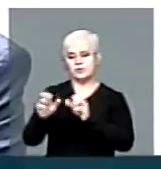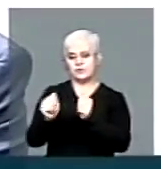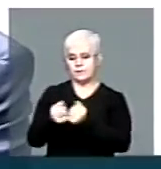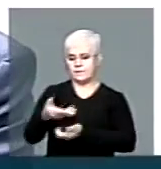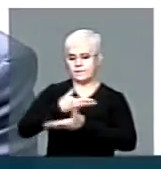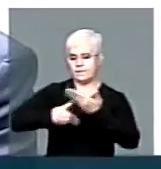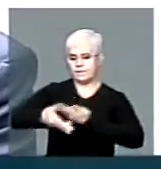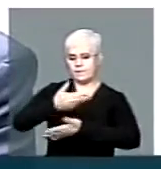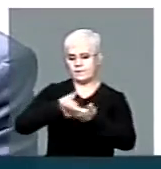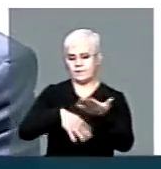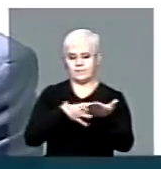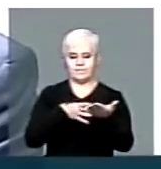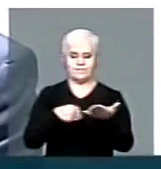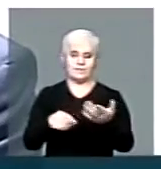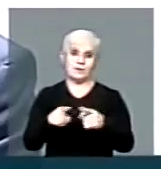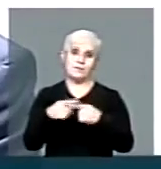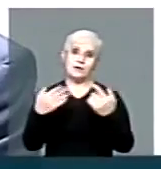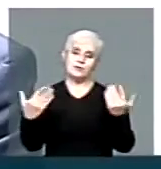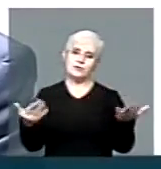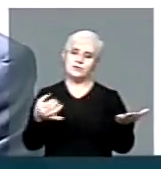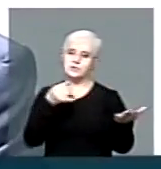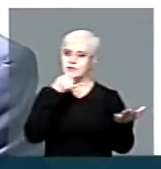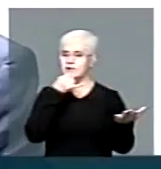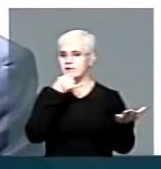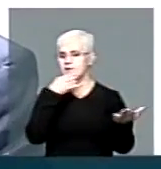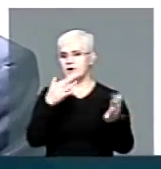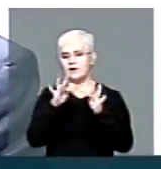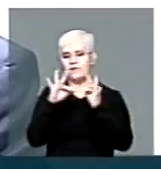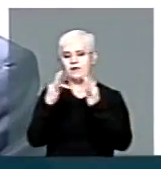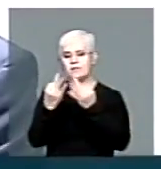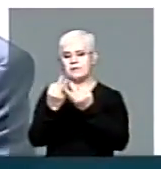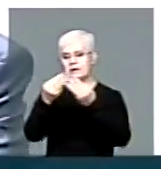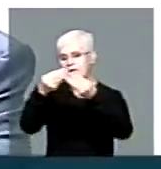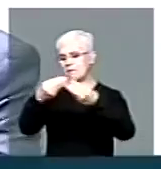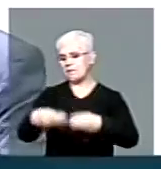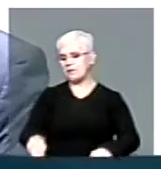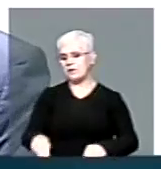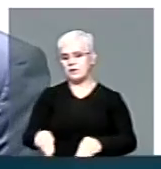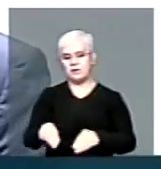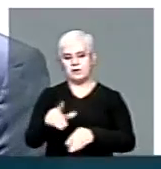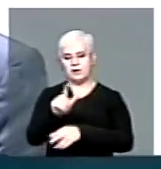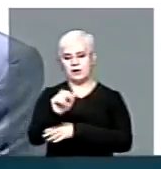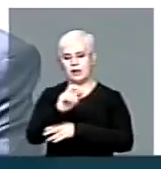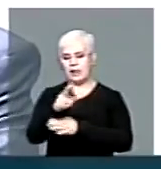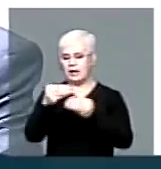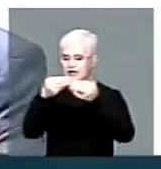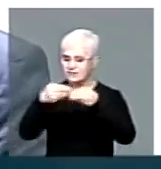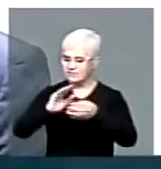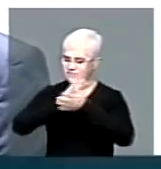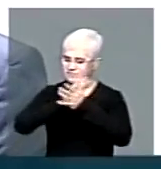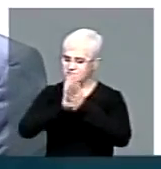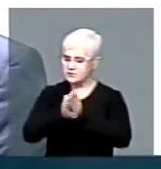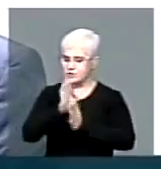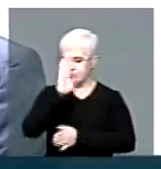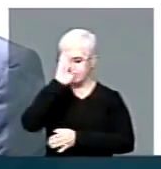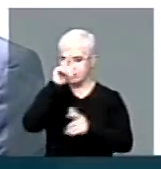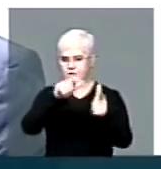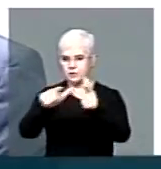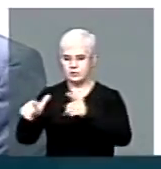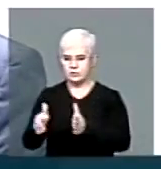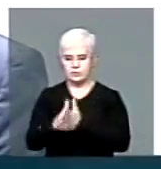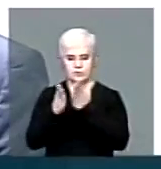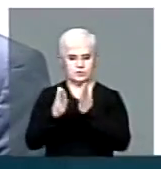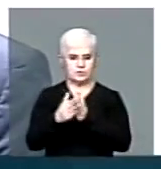filhos. Infelizmente a família está destruída, o lar está destruído, sobretudo nas áreas, nos setores mais